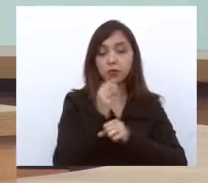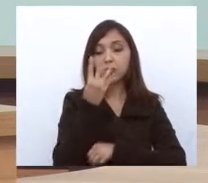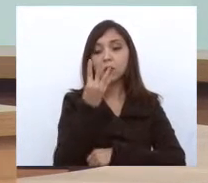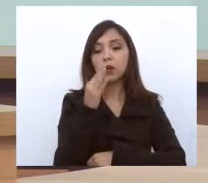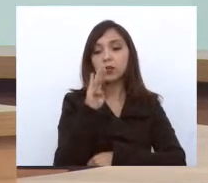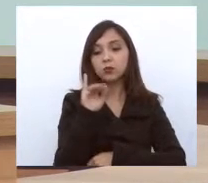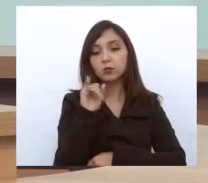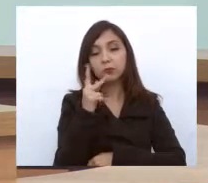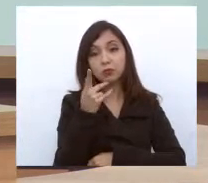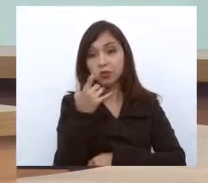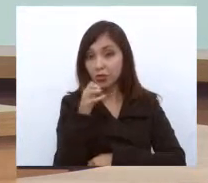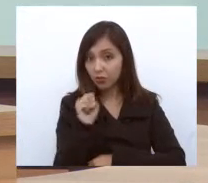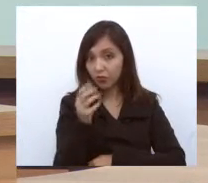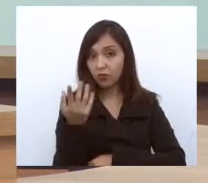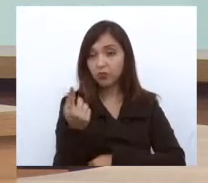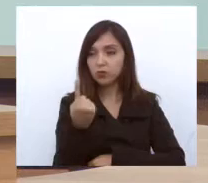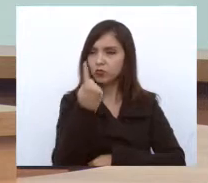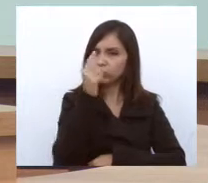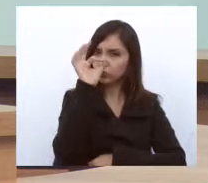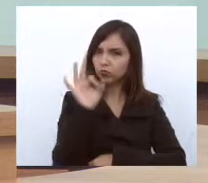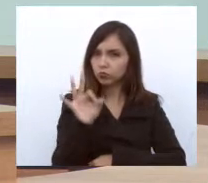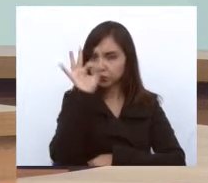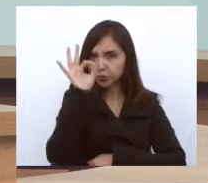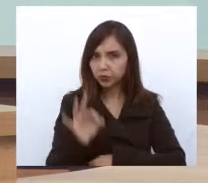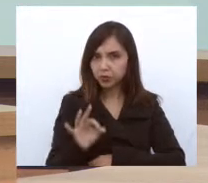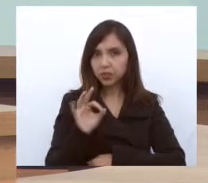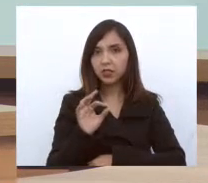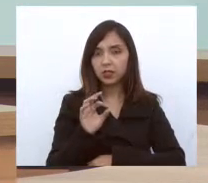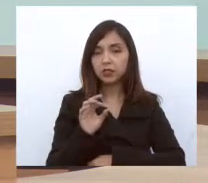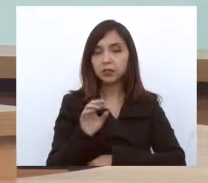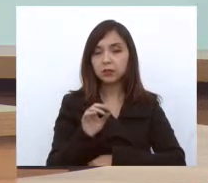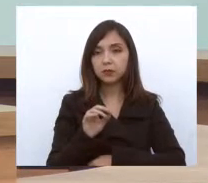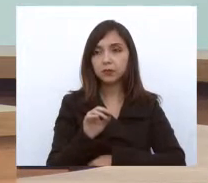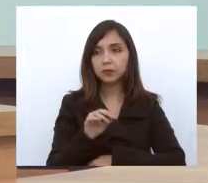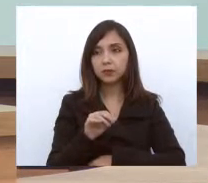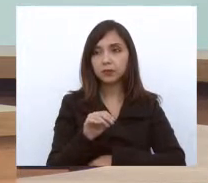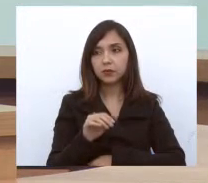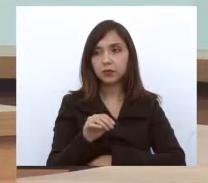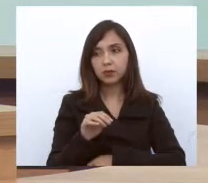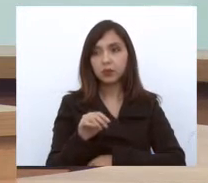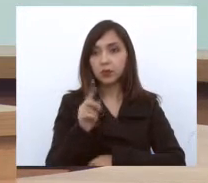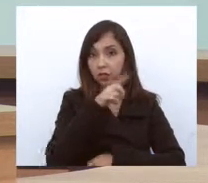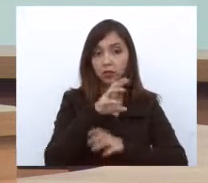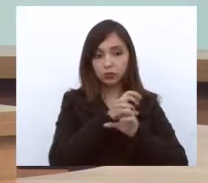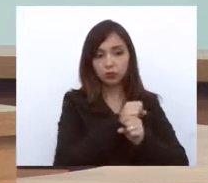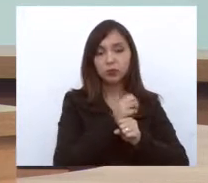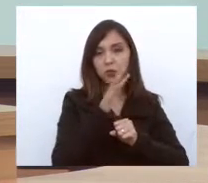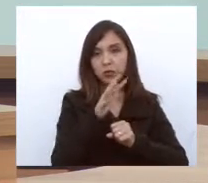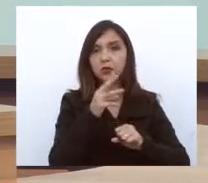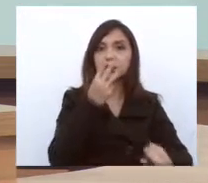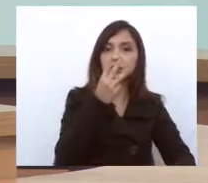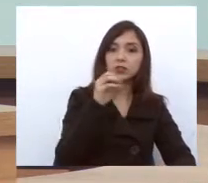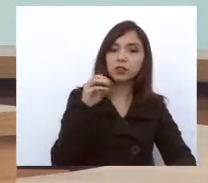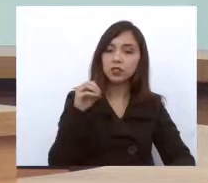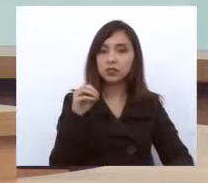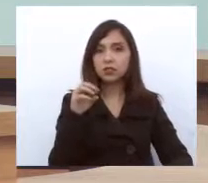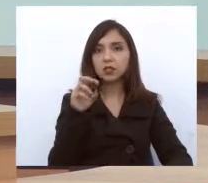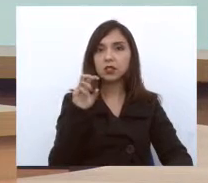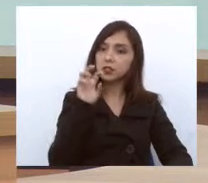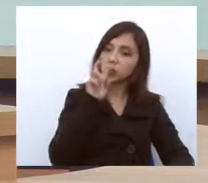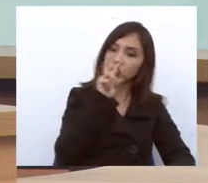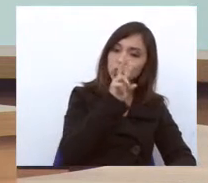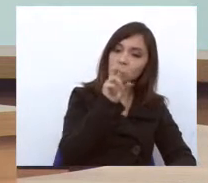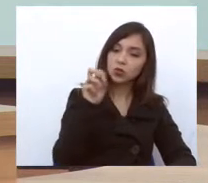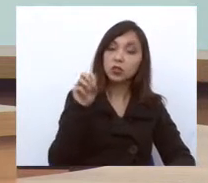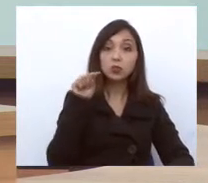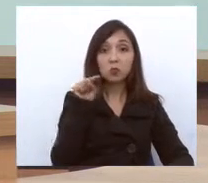bilhões e 400. Tudo bem que 1% de um vereador, que é sobre orçamento líquido, vai dar em torno de 300 ou 350 mil